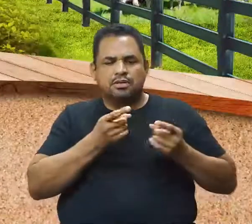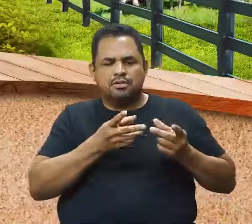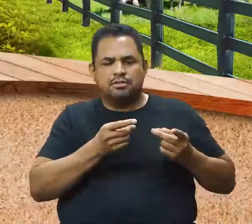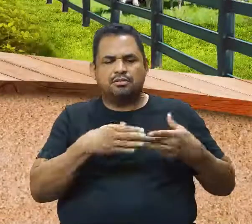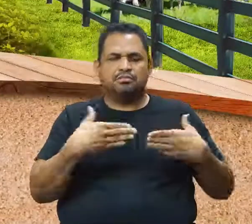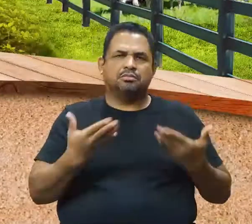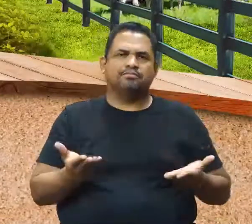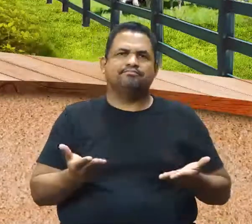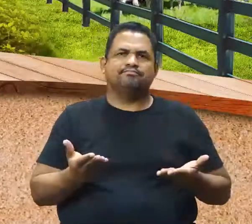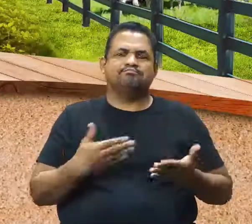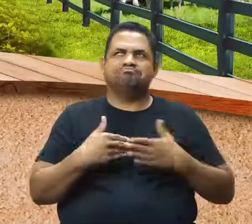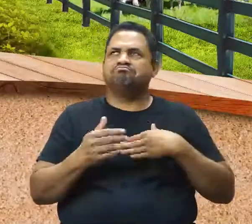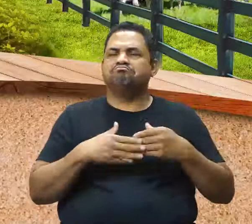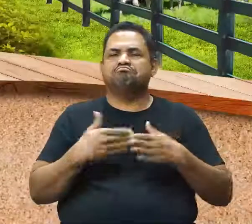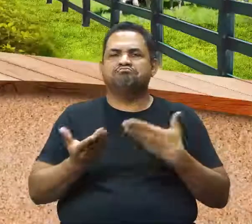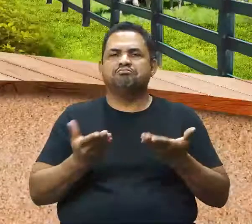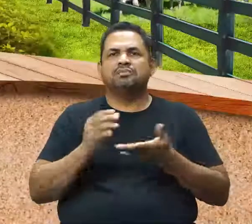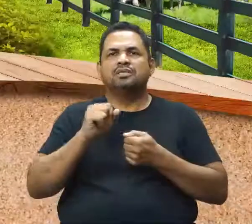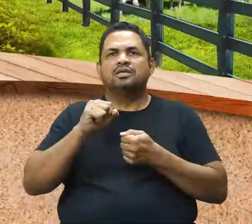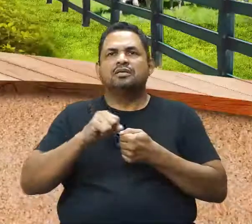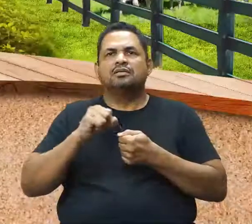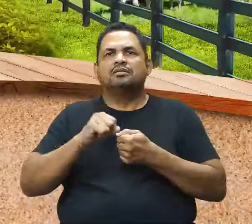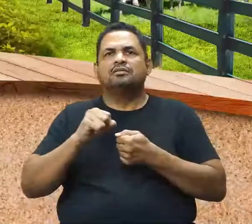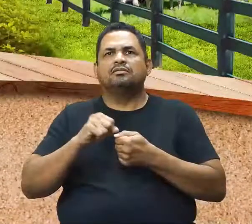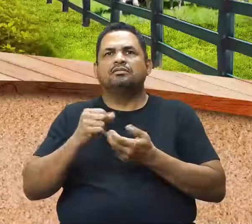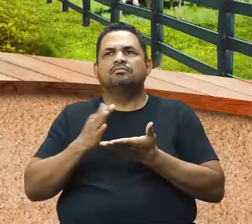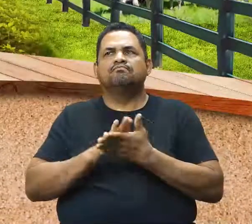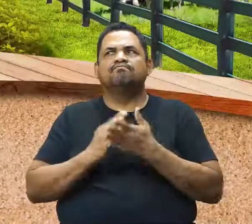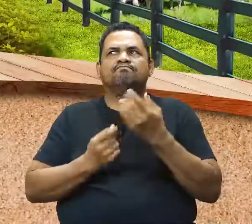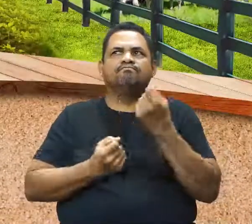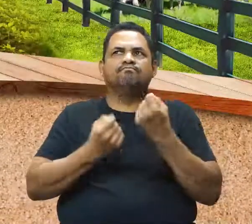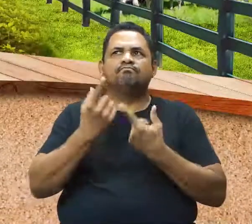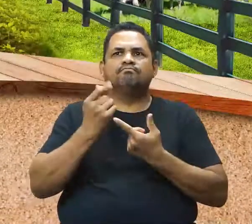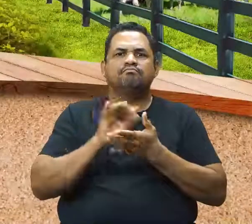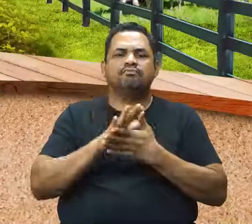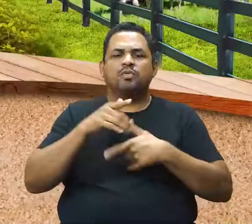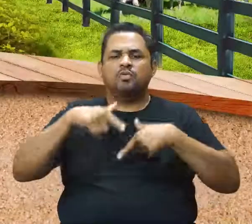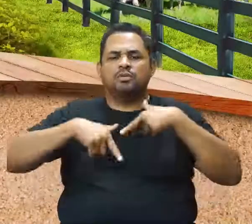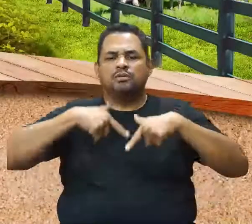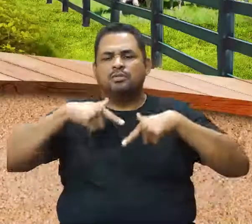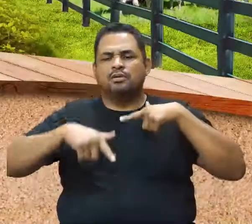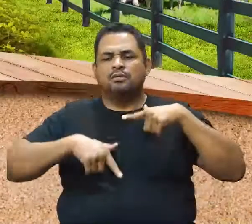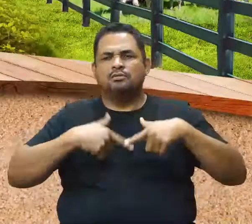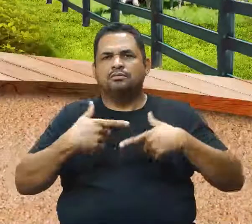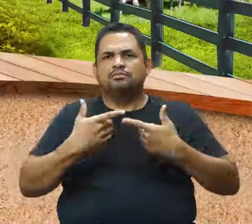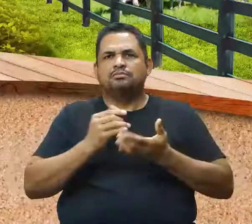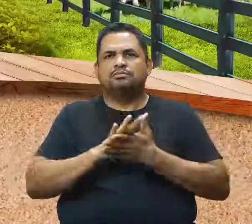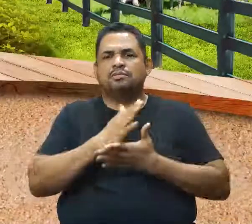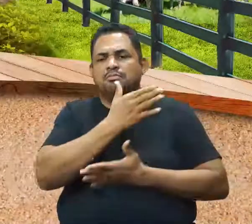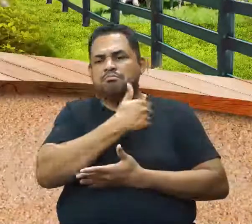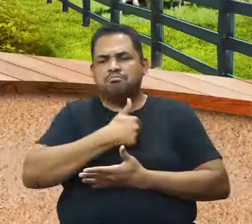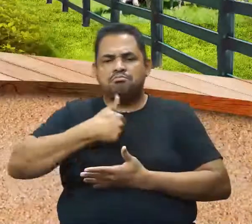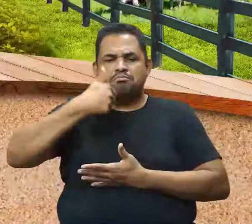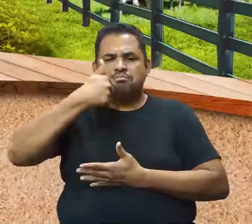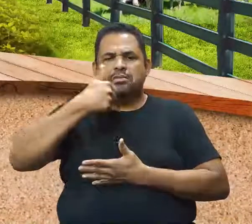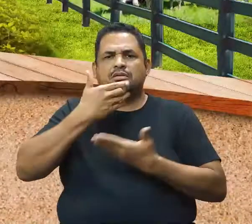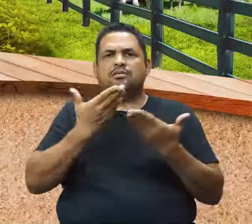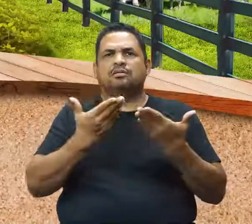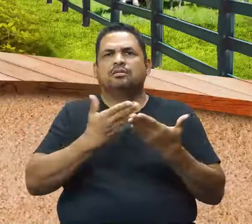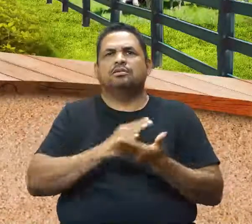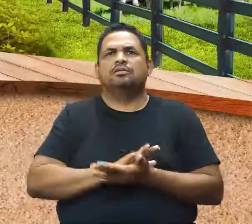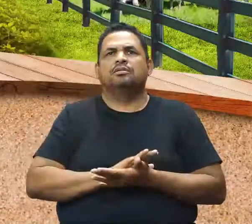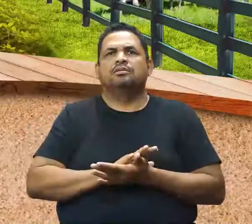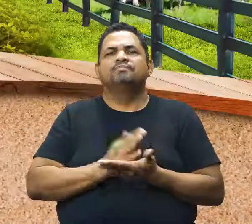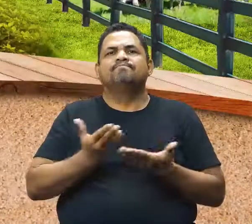qual for, você faz algumas atividades que vão beneficiar